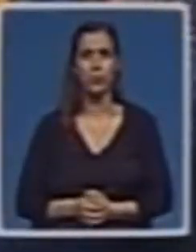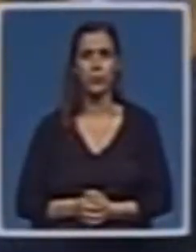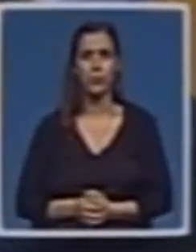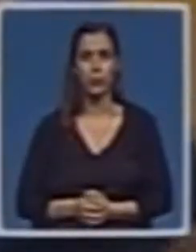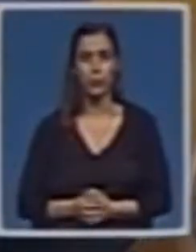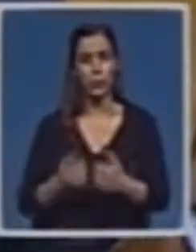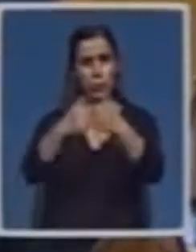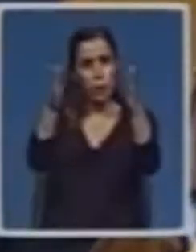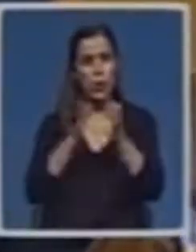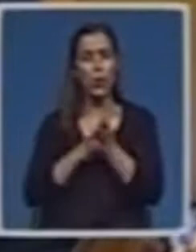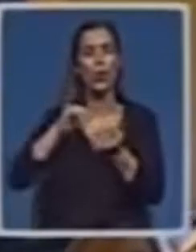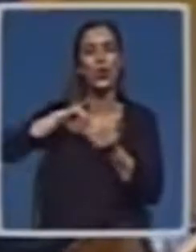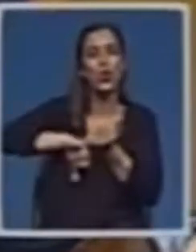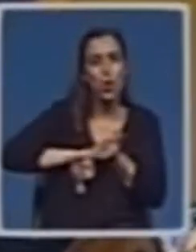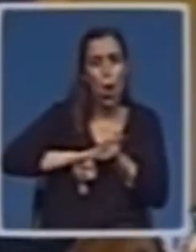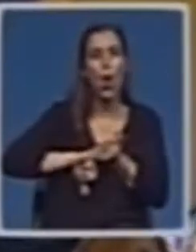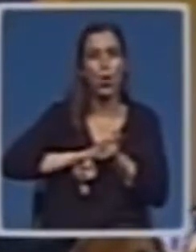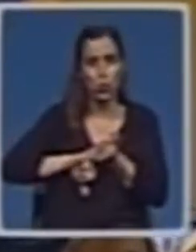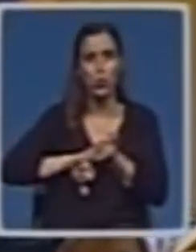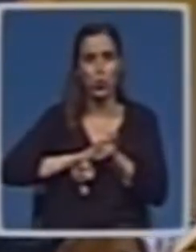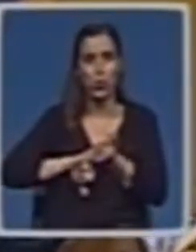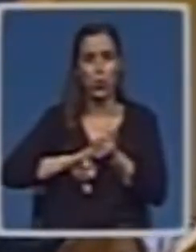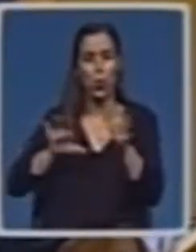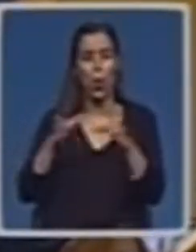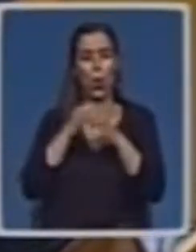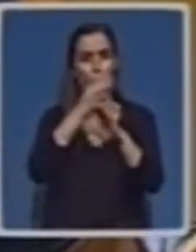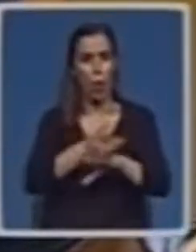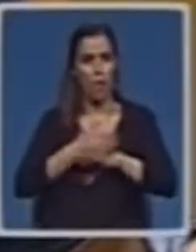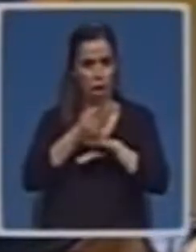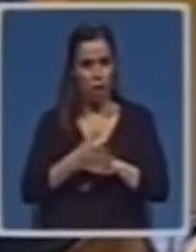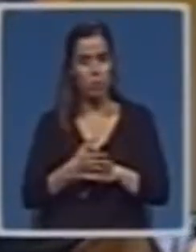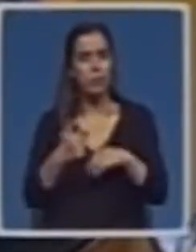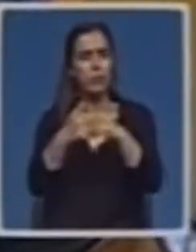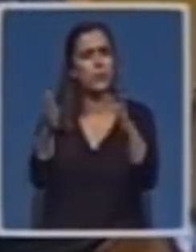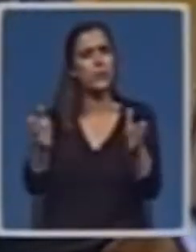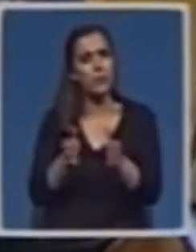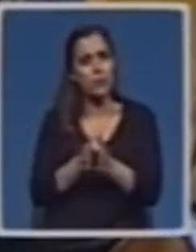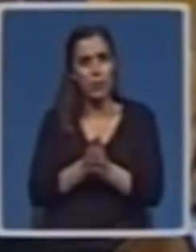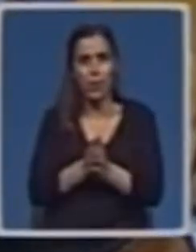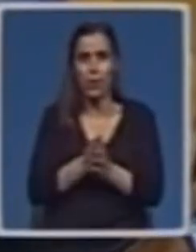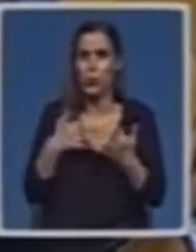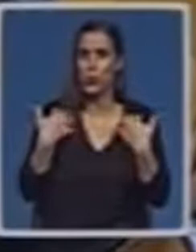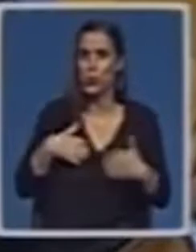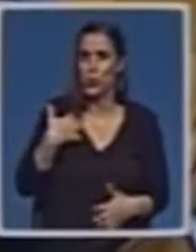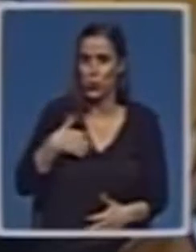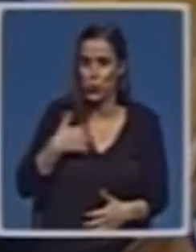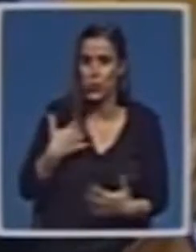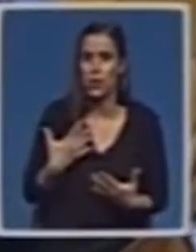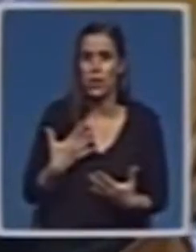para todos os sócios desta instituição de utilidade pública, que é o Clube Naval, é uma grande honra